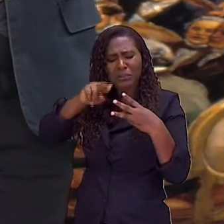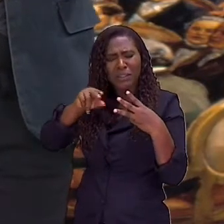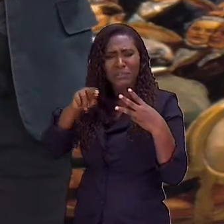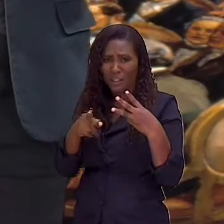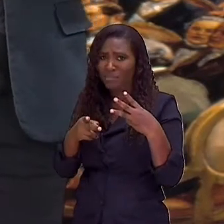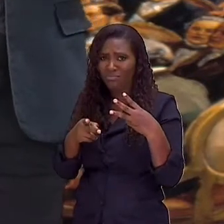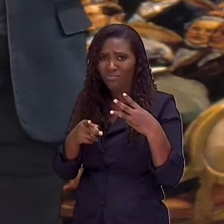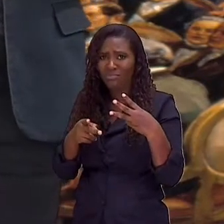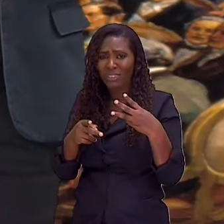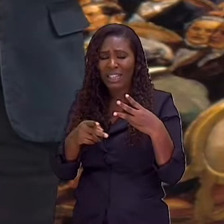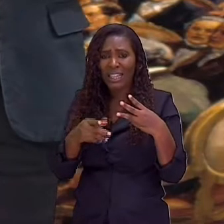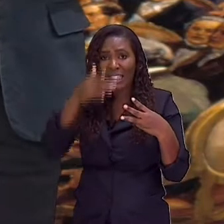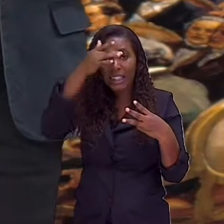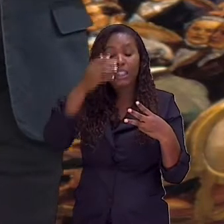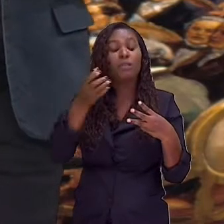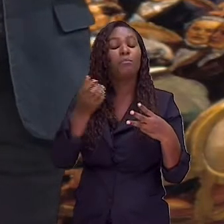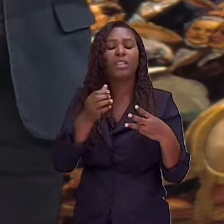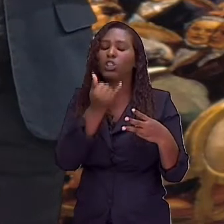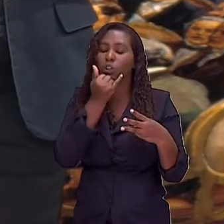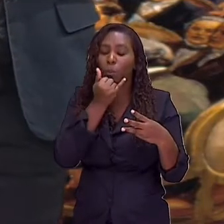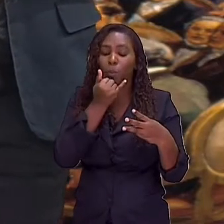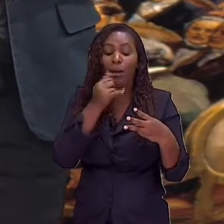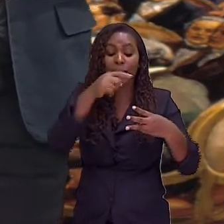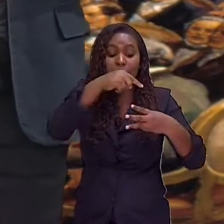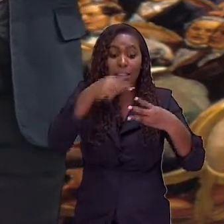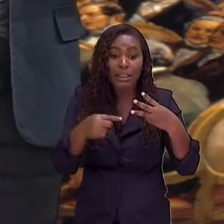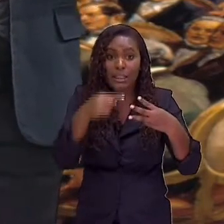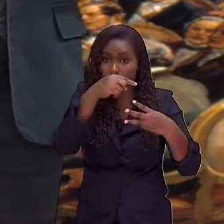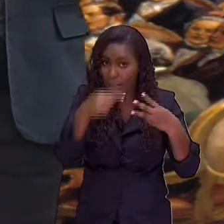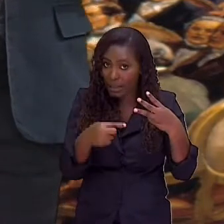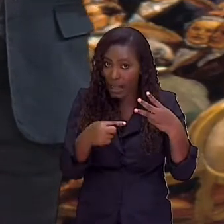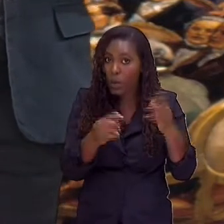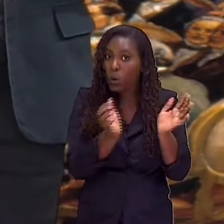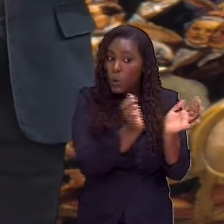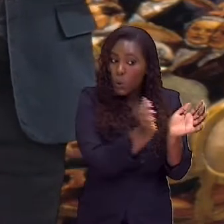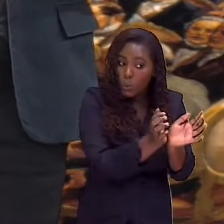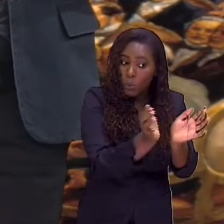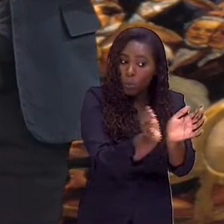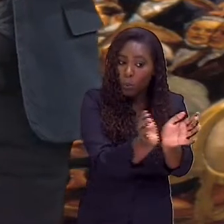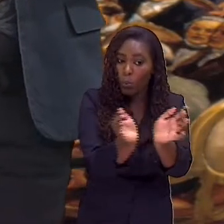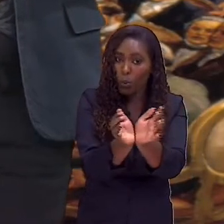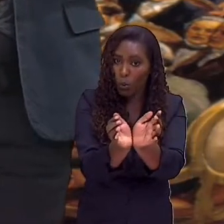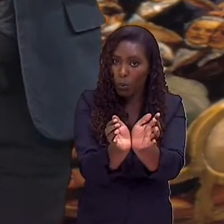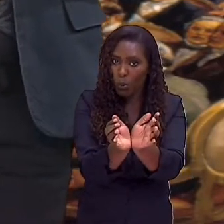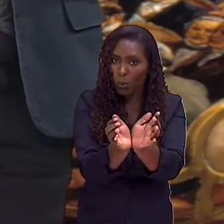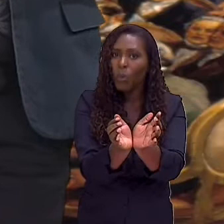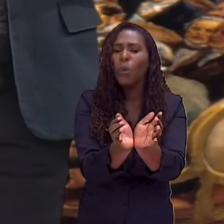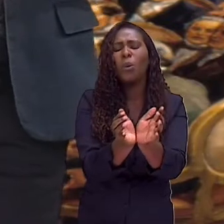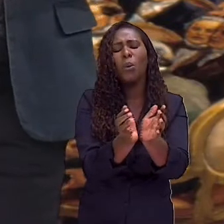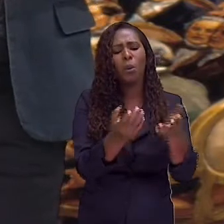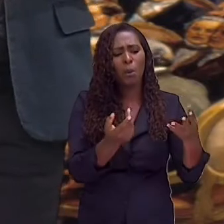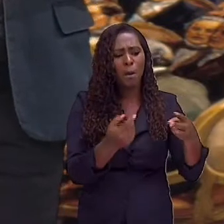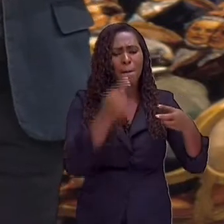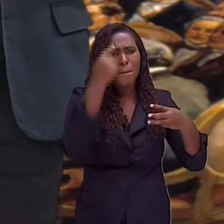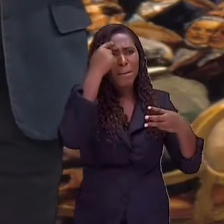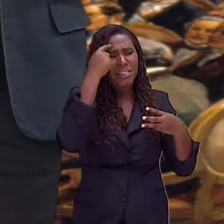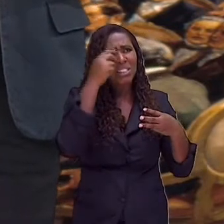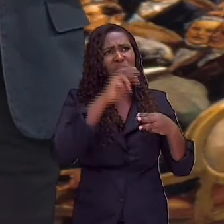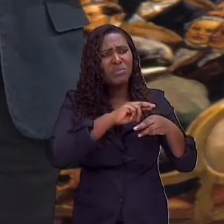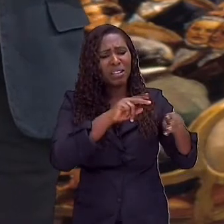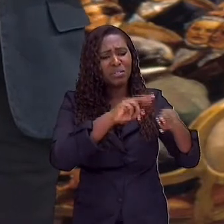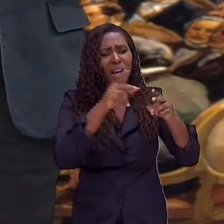atuação de José Bonifácio, ministro dos Negócios Estrangeiros da época. Desde a independência, Bonifácio